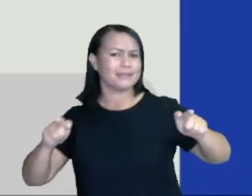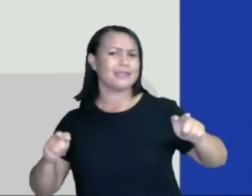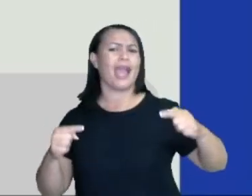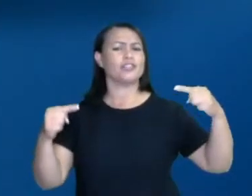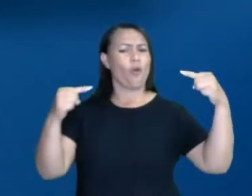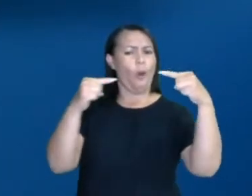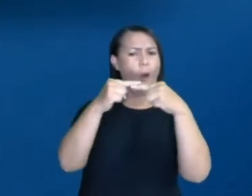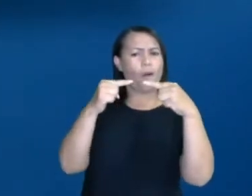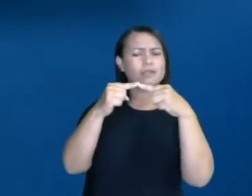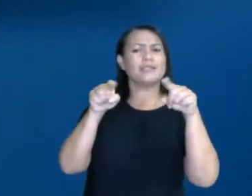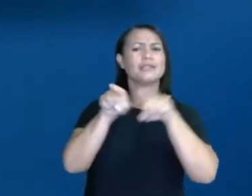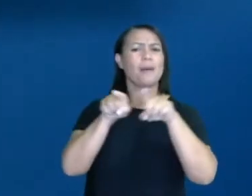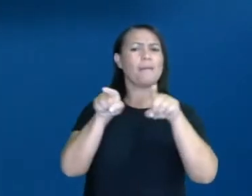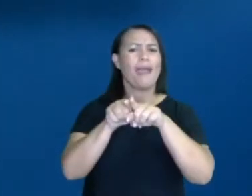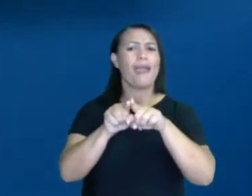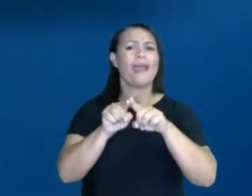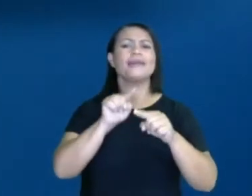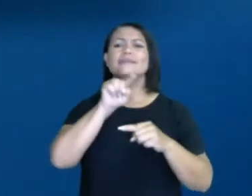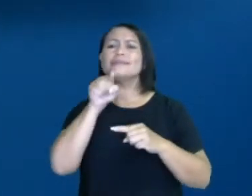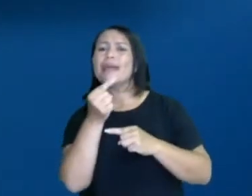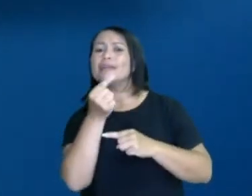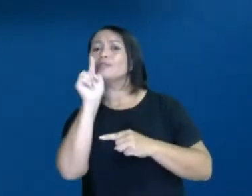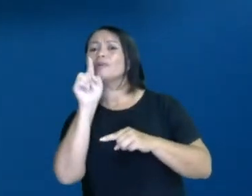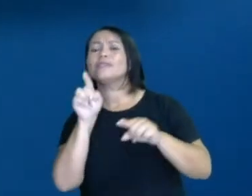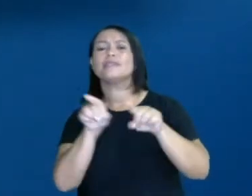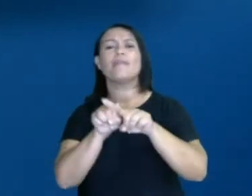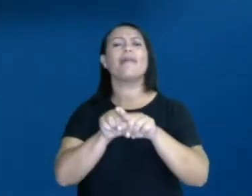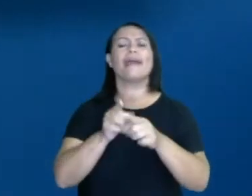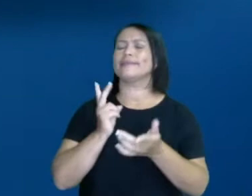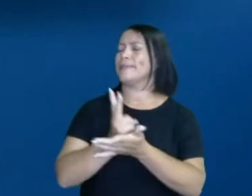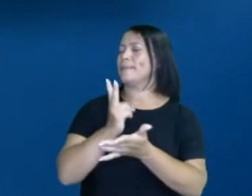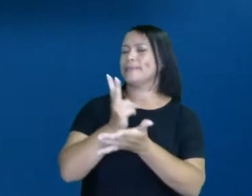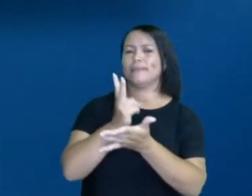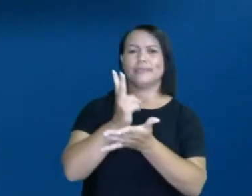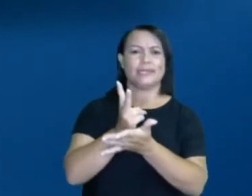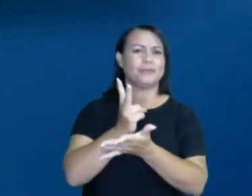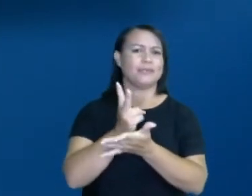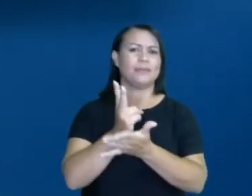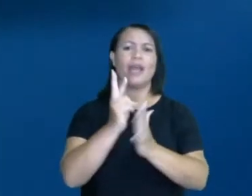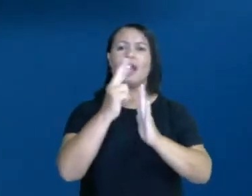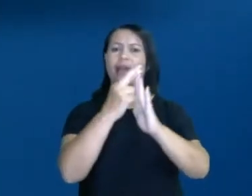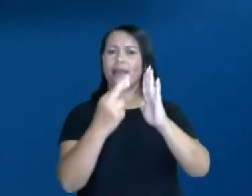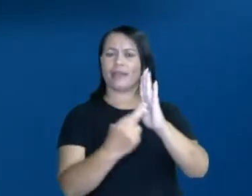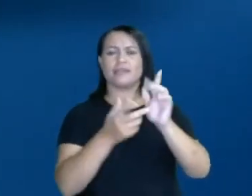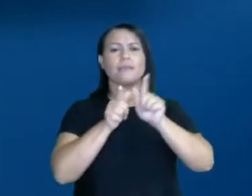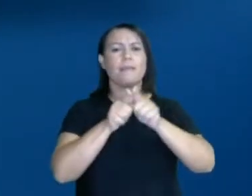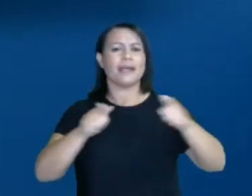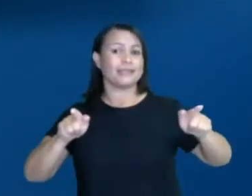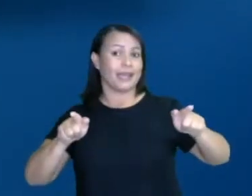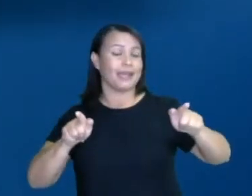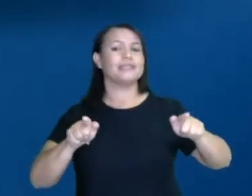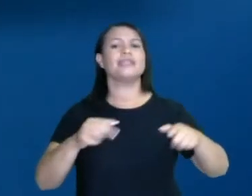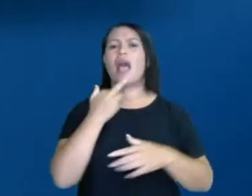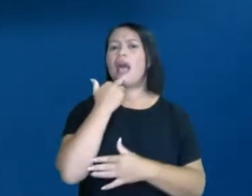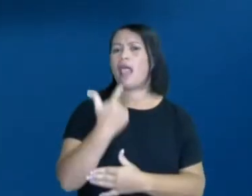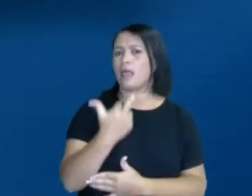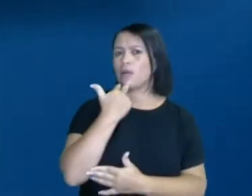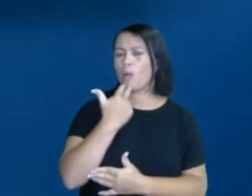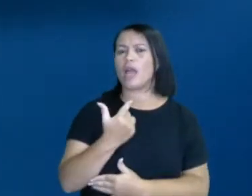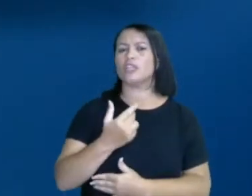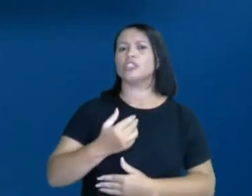de regência, de acentuação gráfica, ele sempre vai seguir as normas gramaticais. A